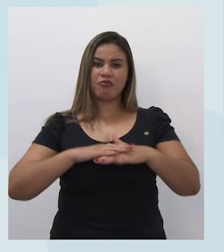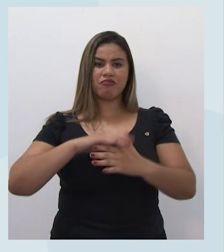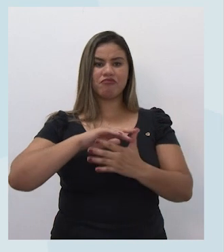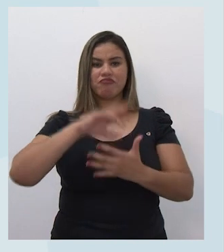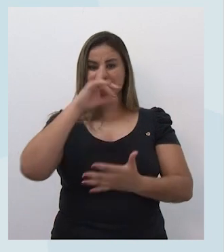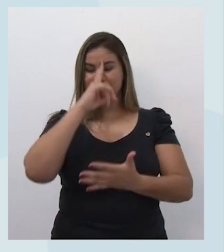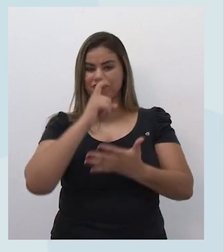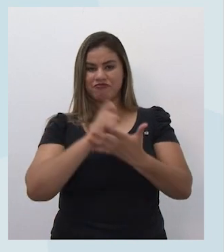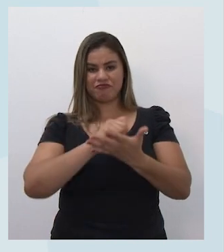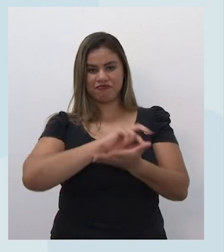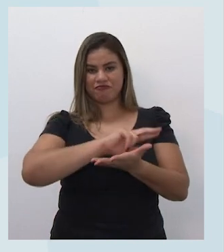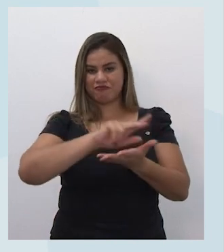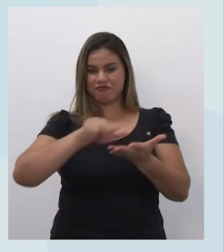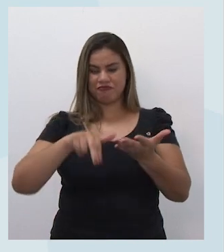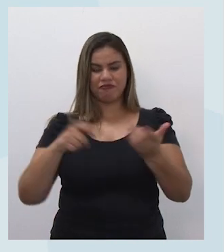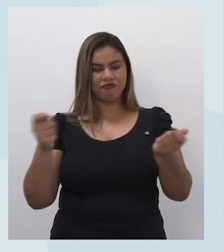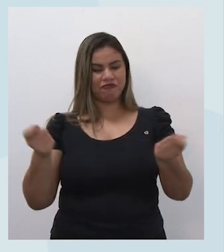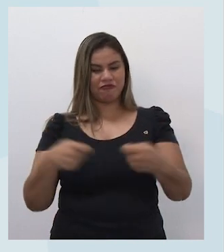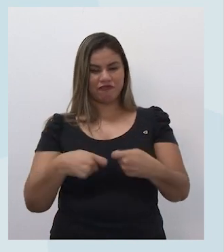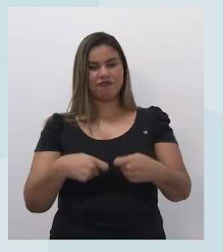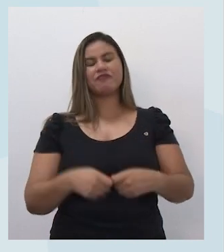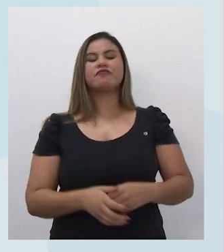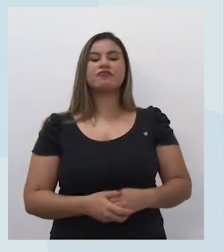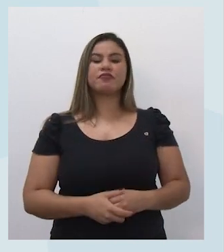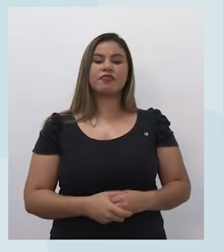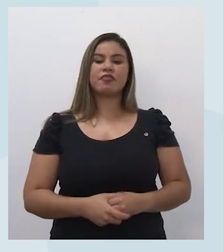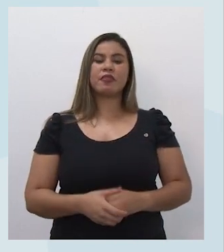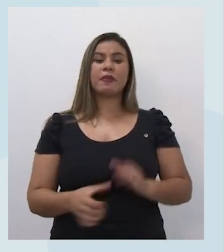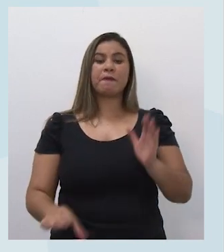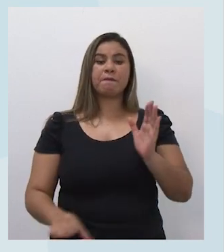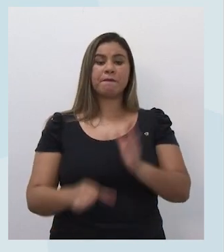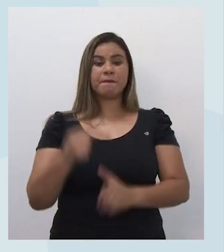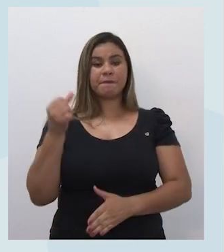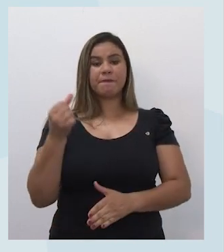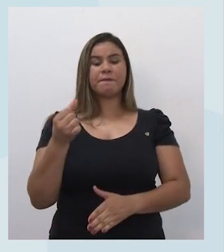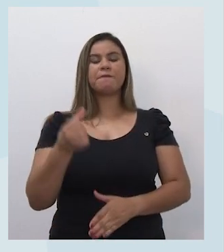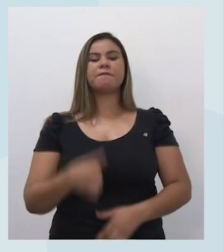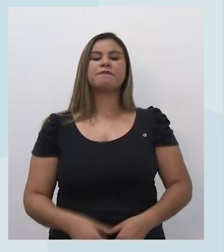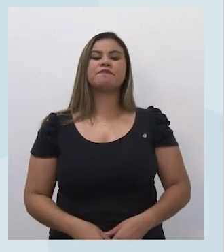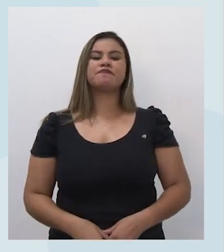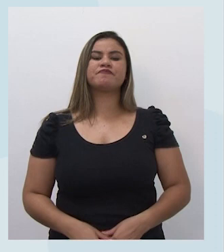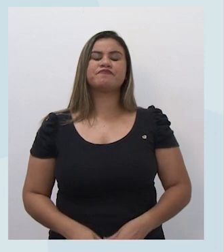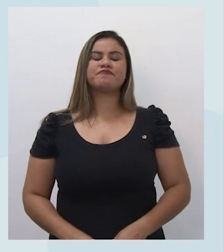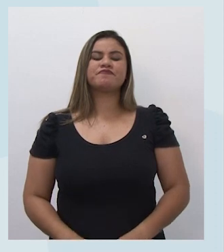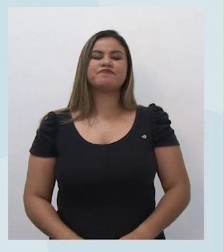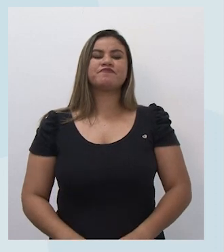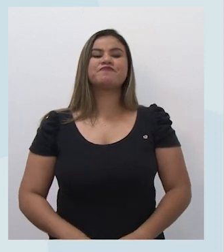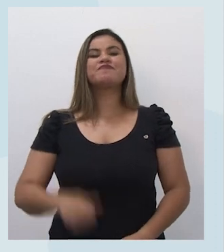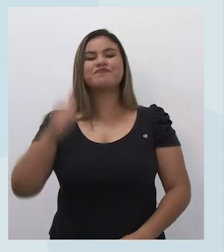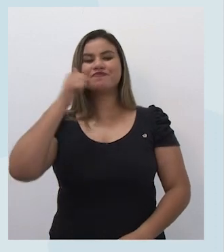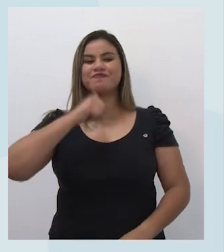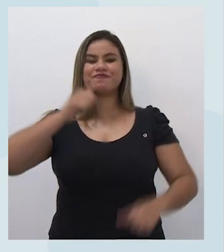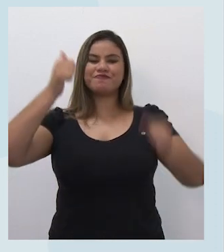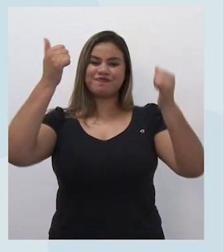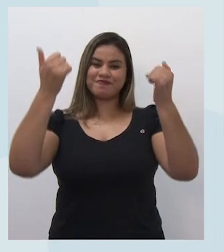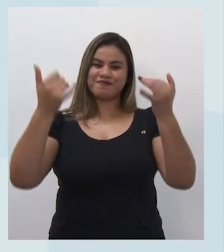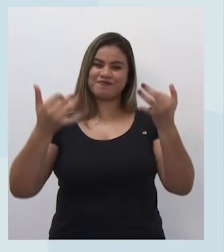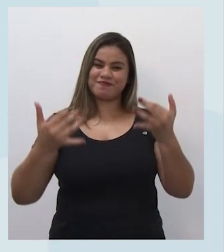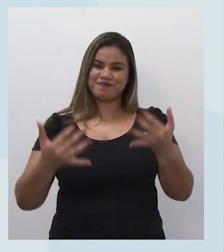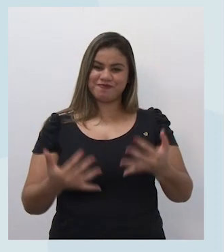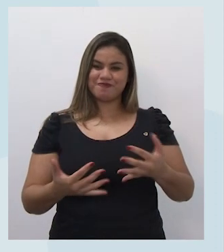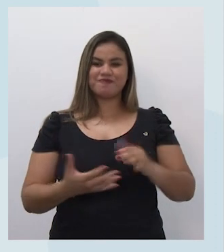diversos tipos de registros. E aí, né, chegamos na sexta etapa, e aí eu passo para a Dani para ela falar um pouco sobre a elaboração